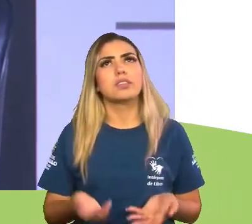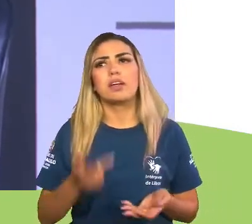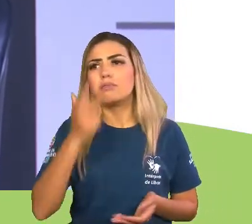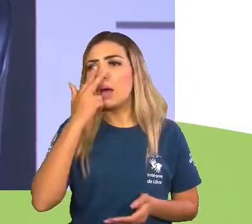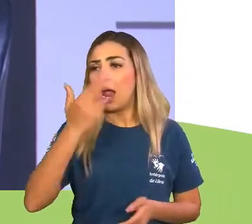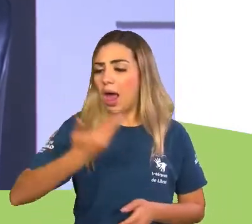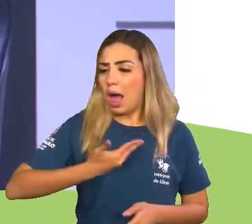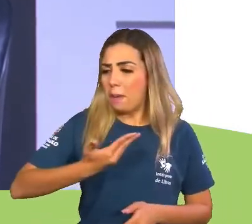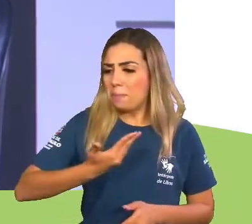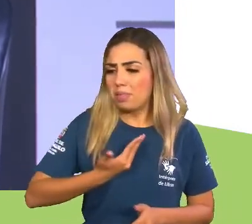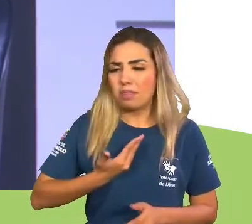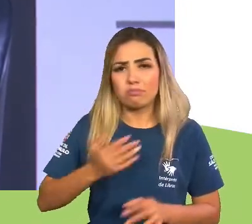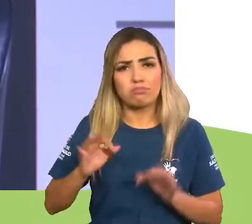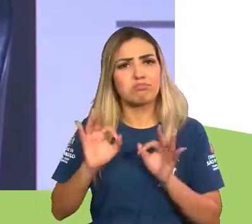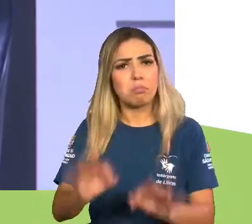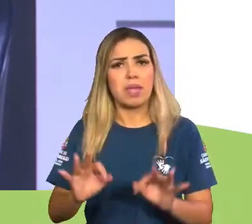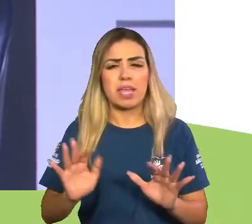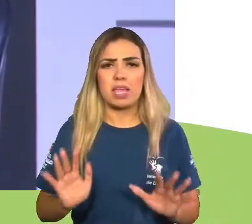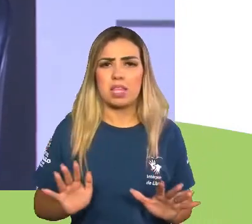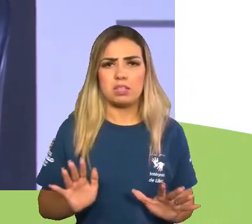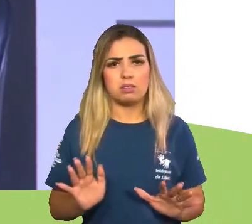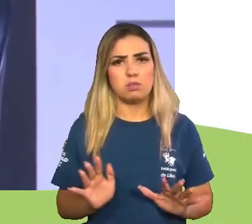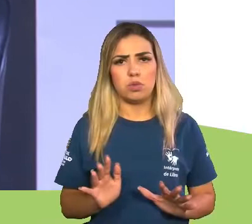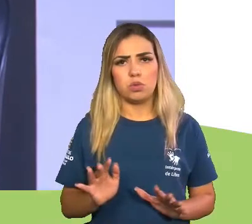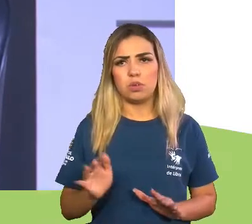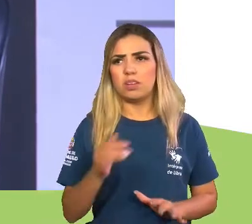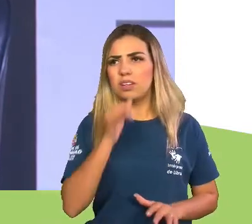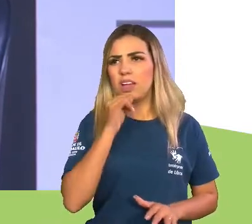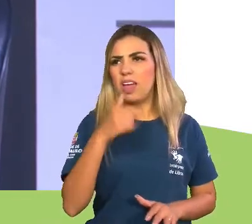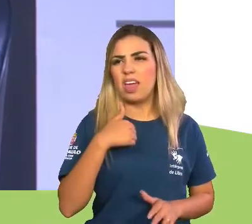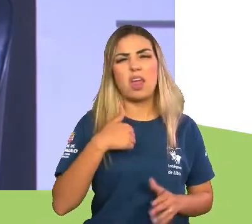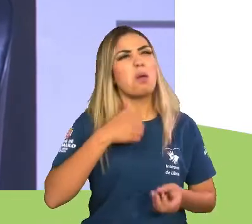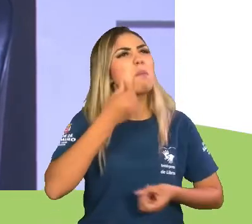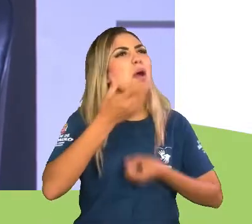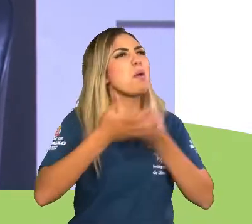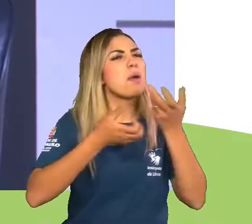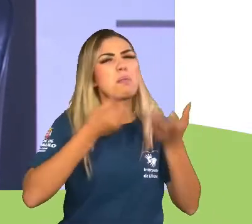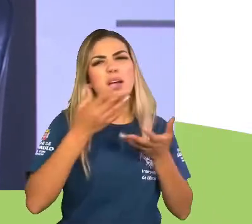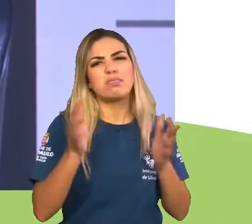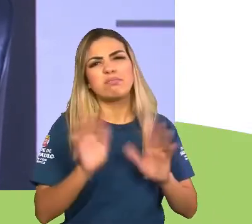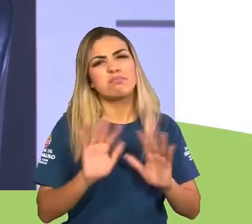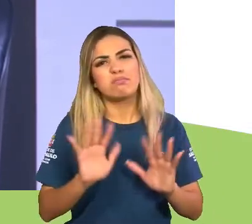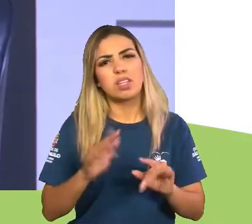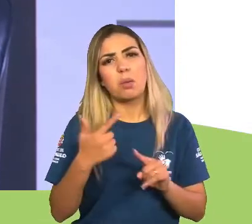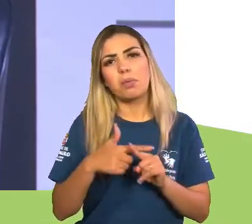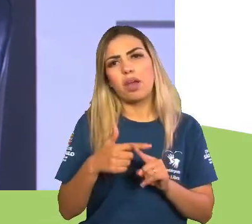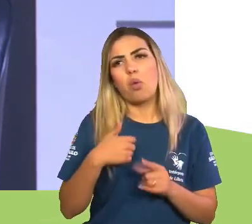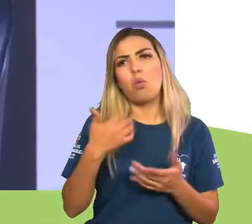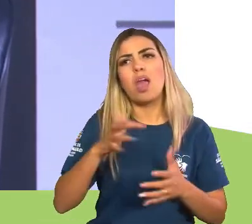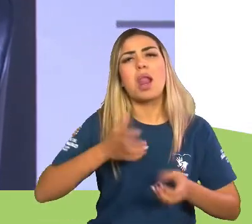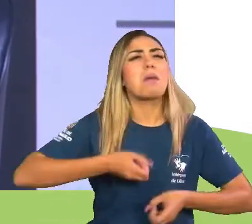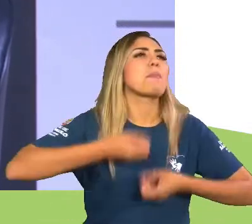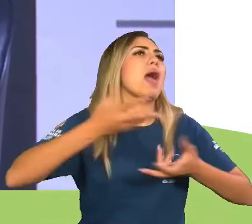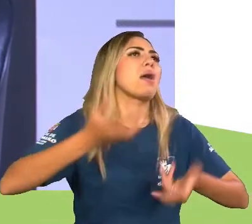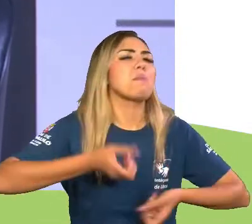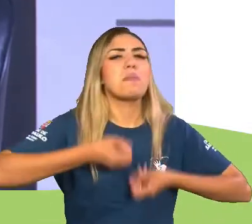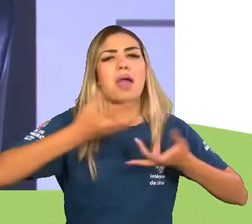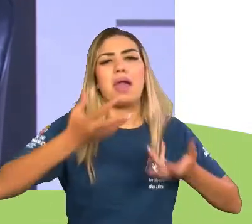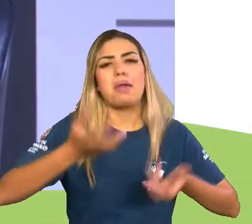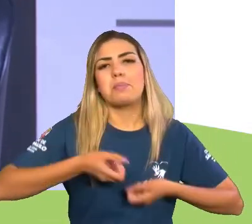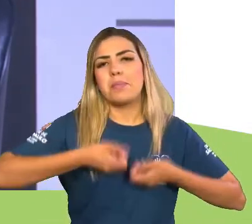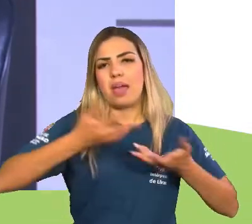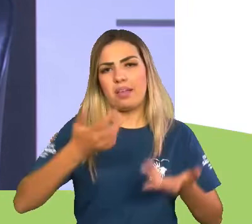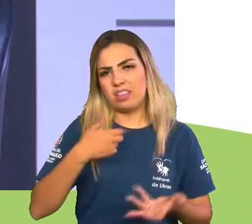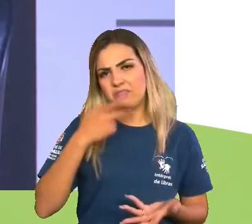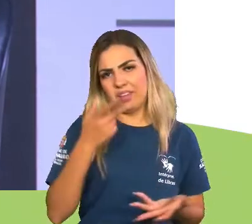meus amigos. Não é uma coisa que eu fique dizendo muito, porque não é a coisa para se dizer, porque diante